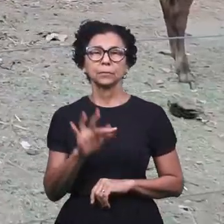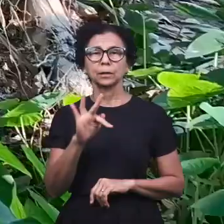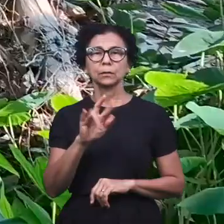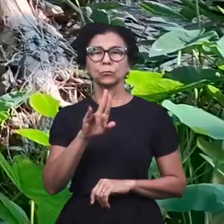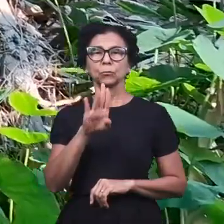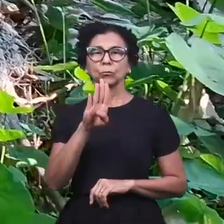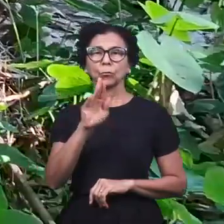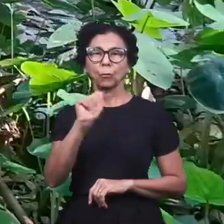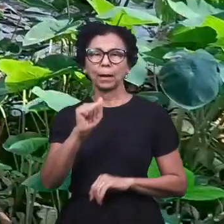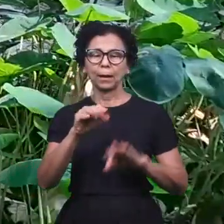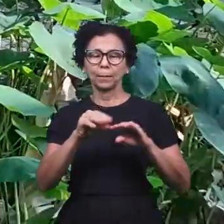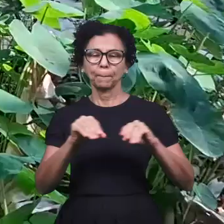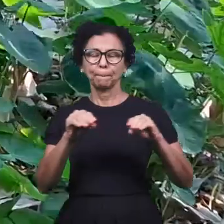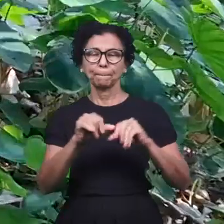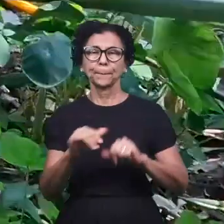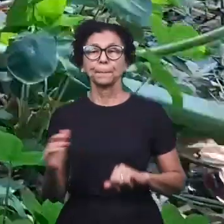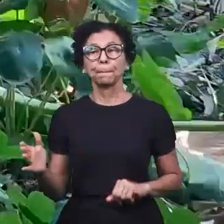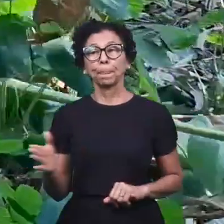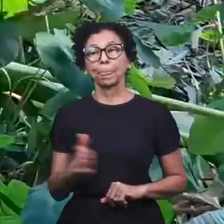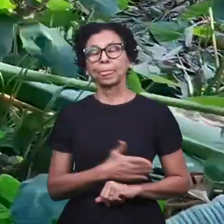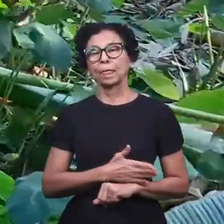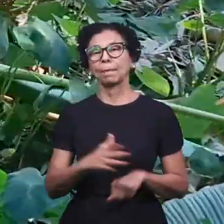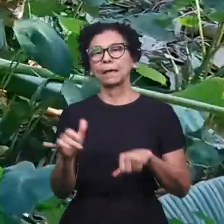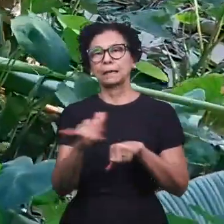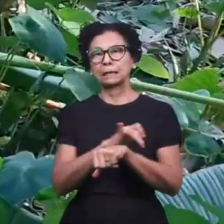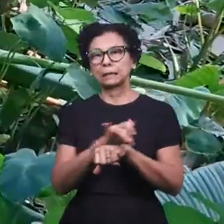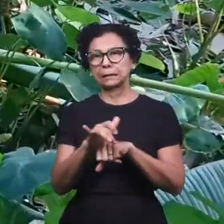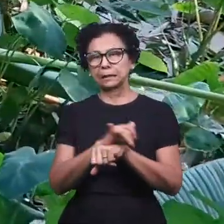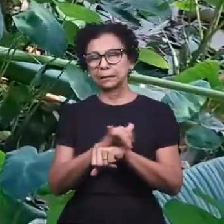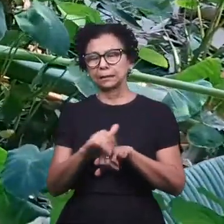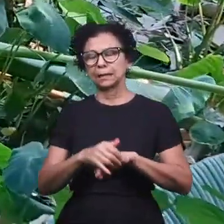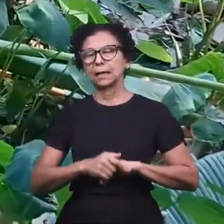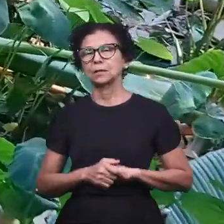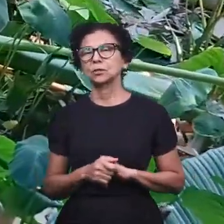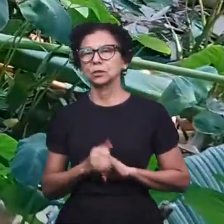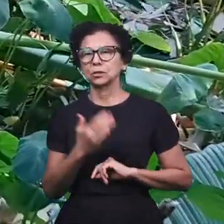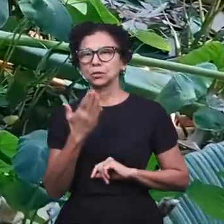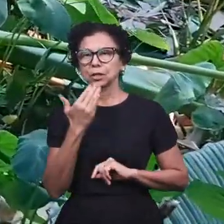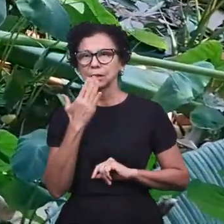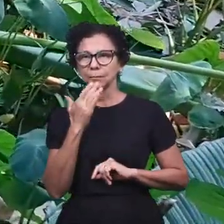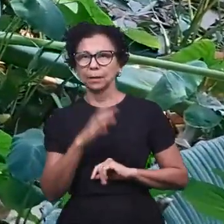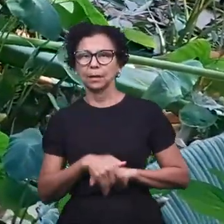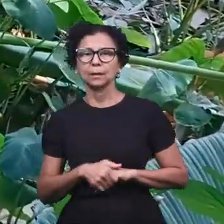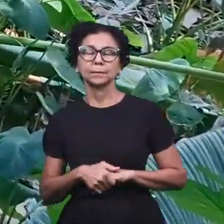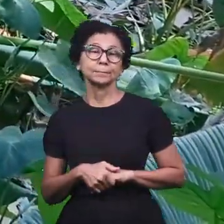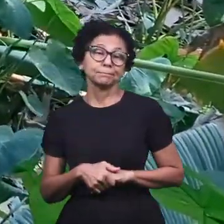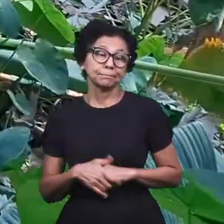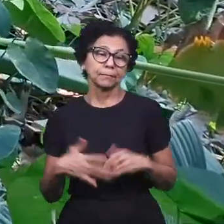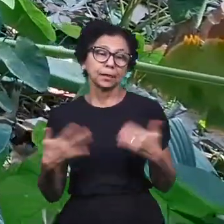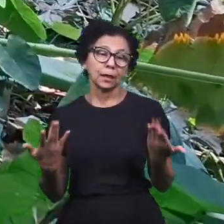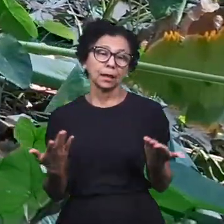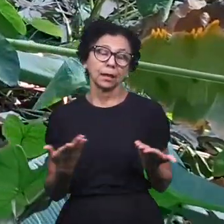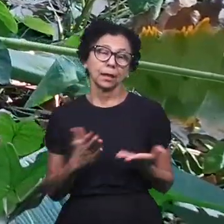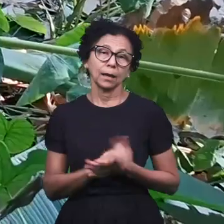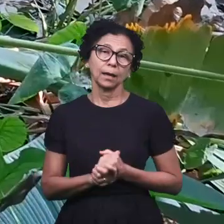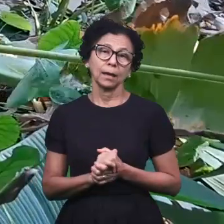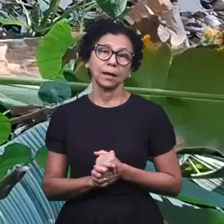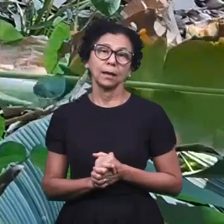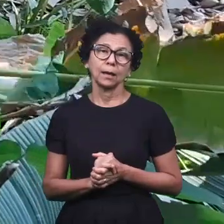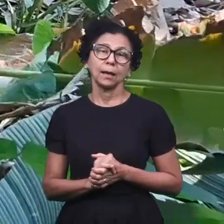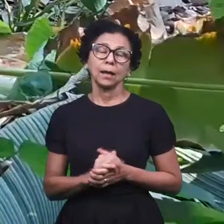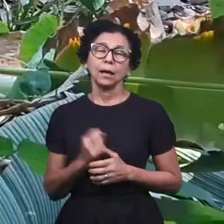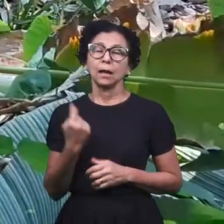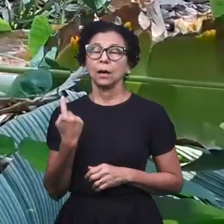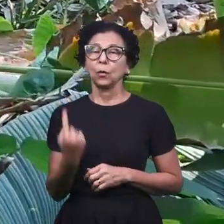fubá. Para o produtor rural, essa técnica de alimentação do gado tem sido a alternativa viável nesta